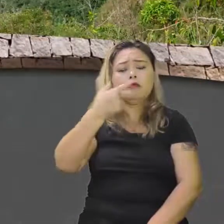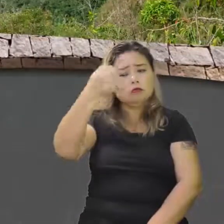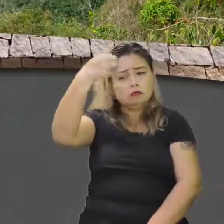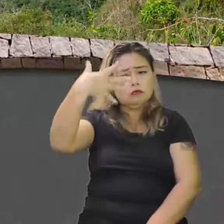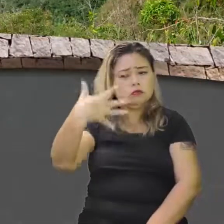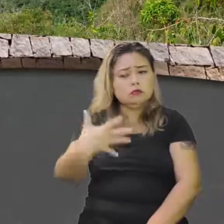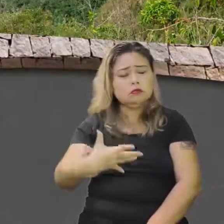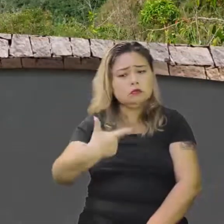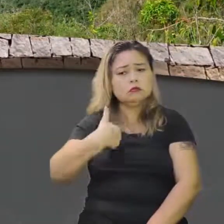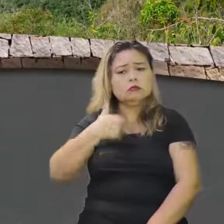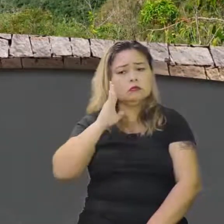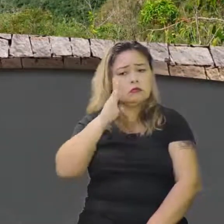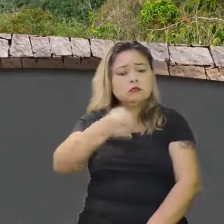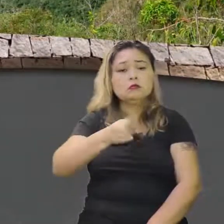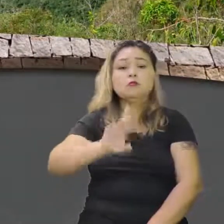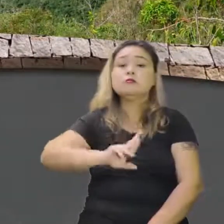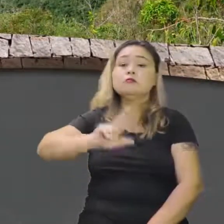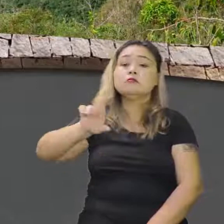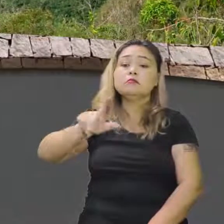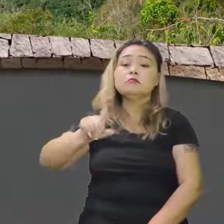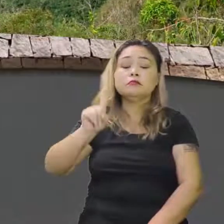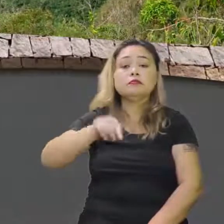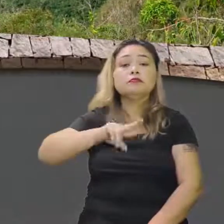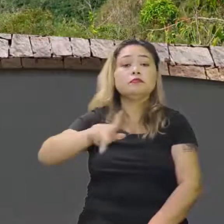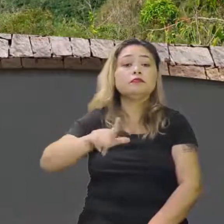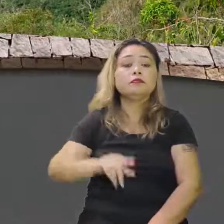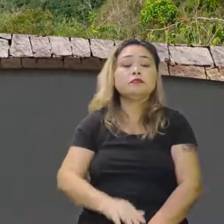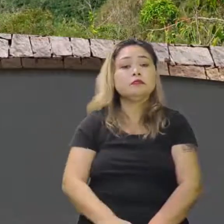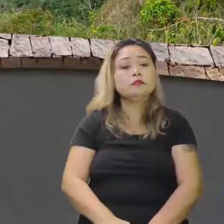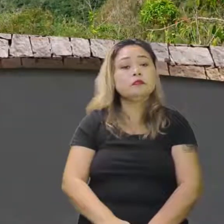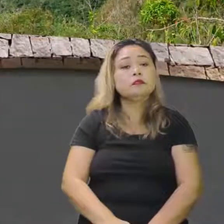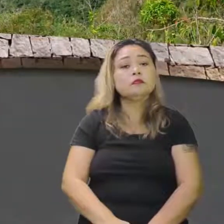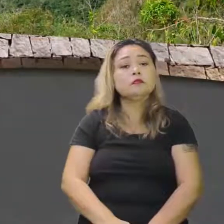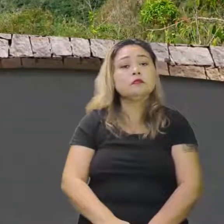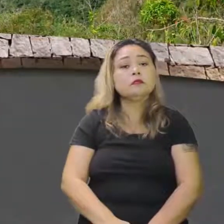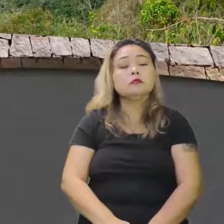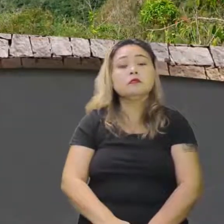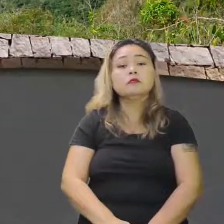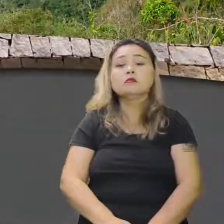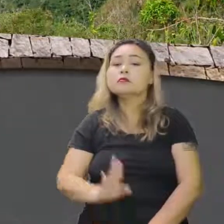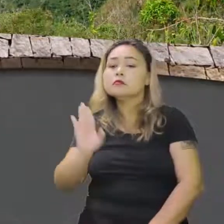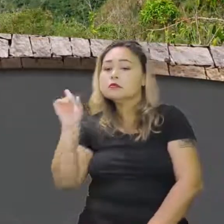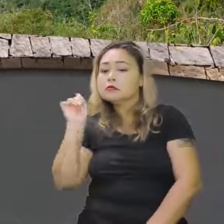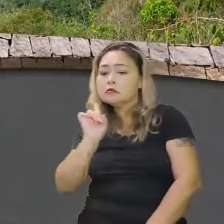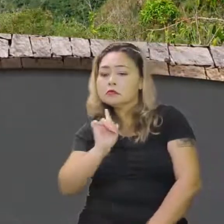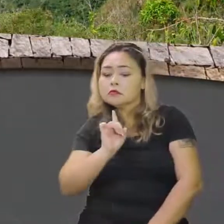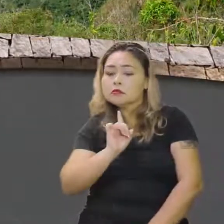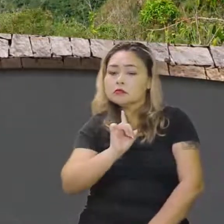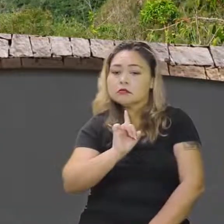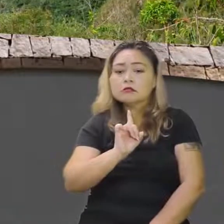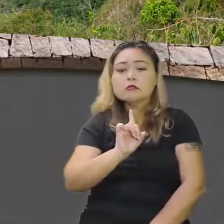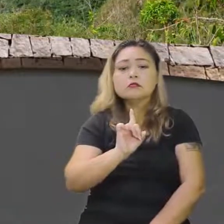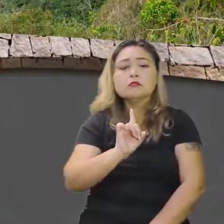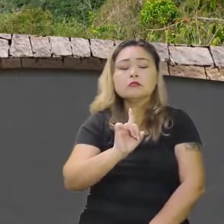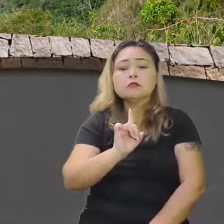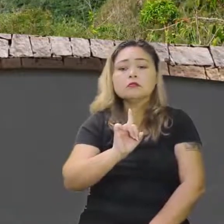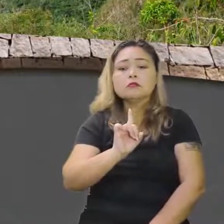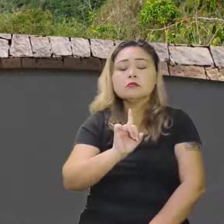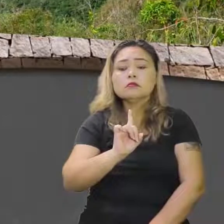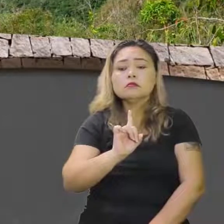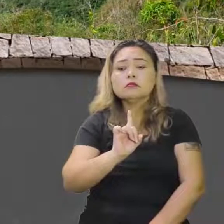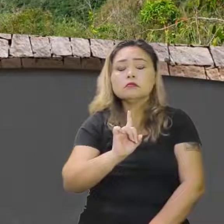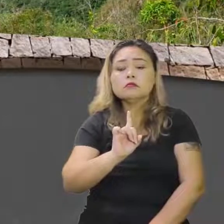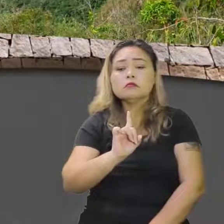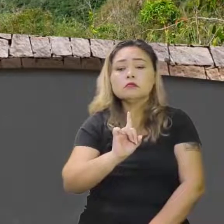ênfase. É diferente. A penetração